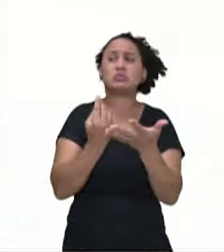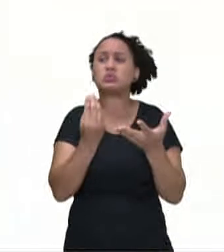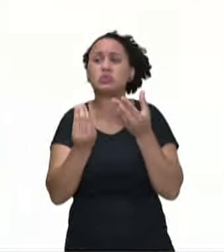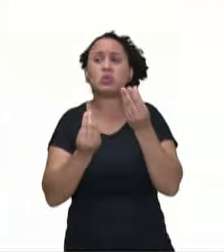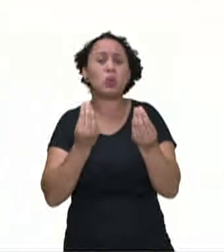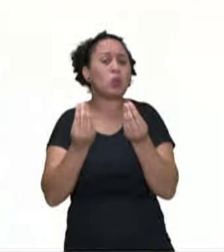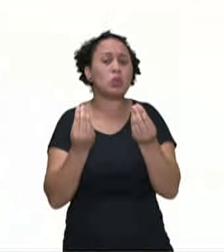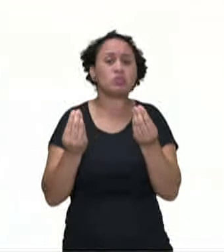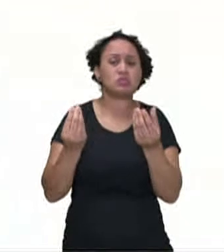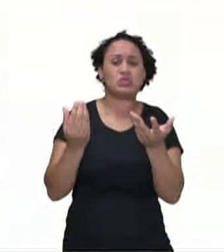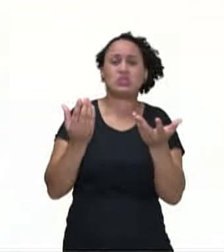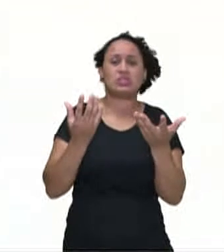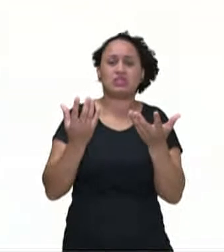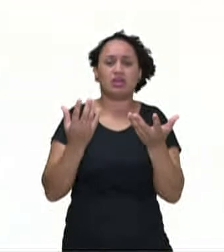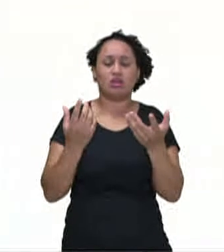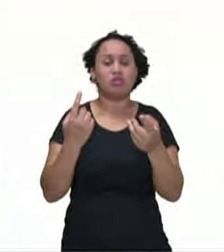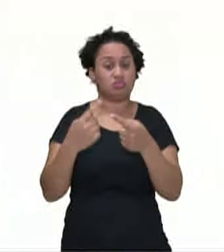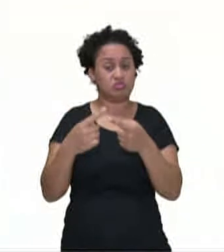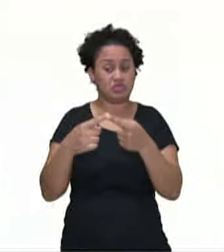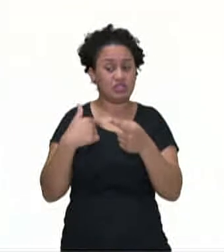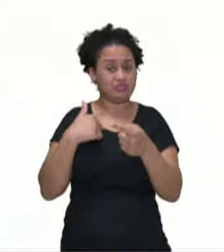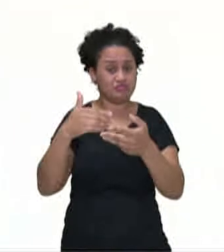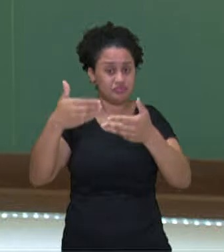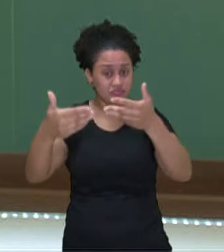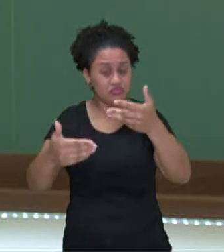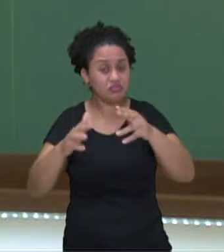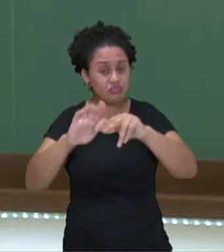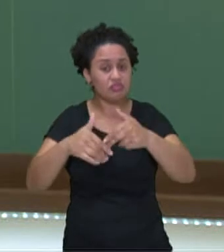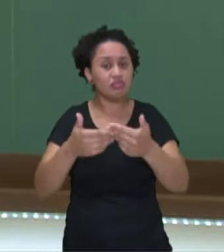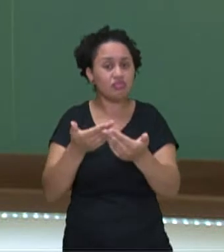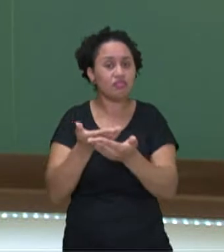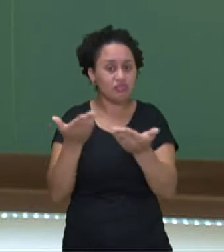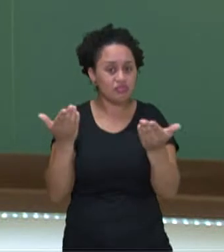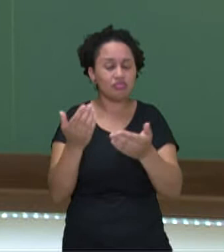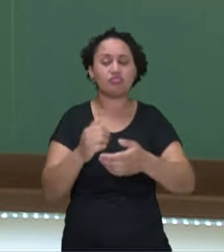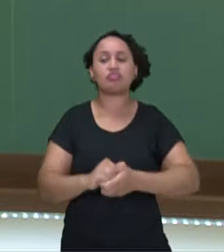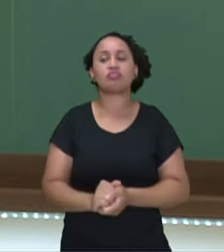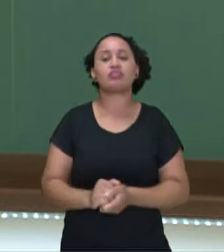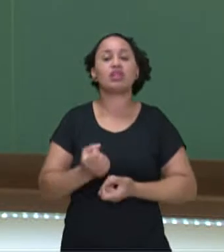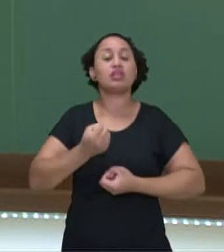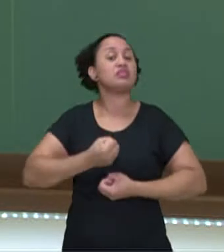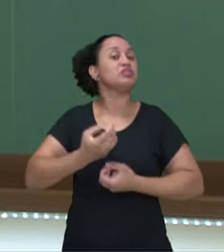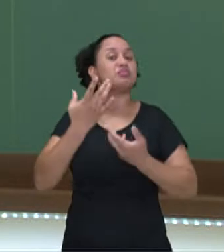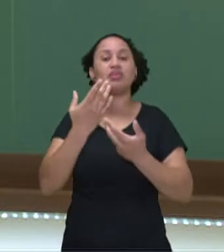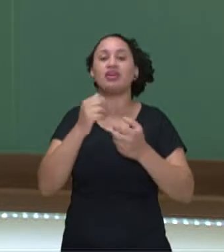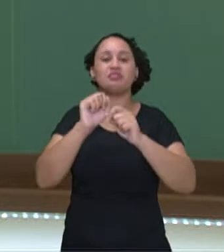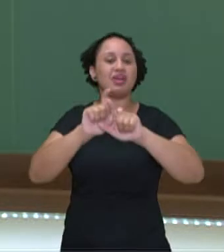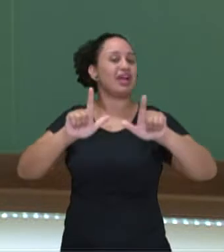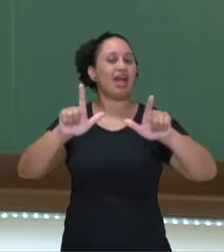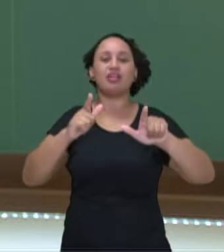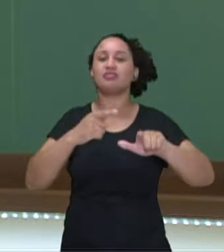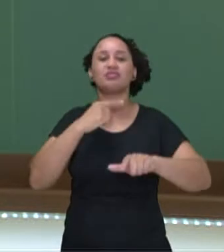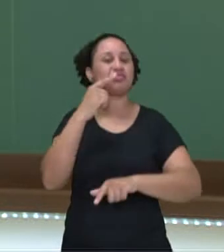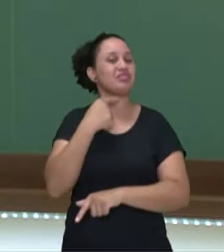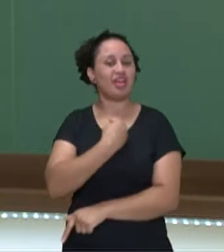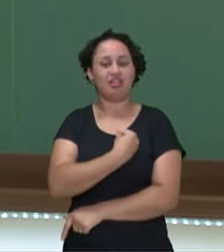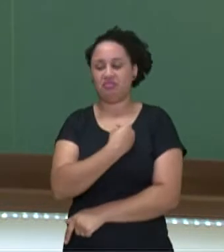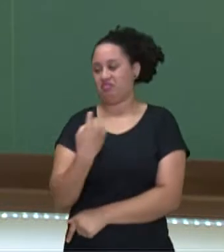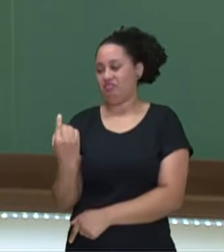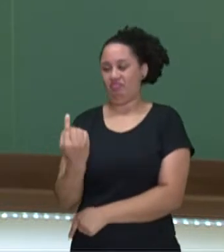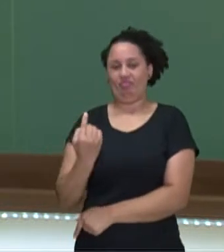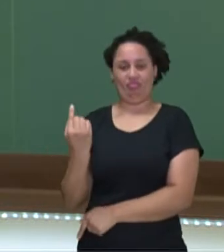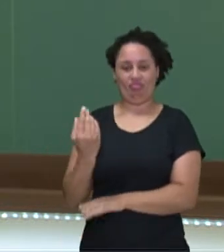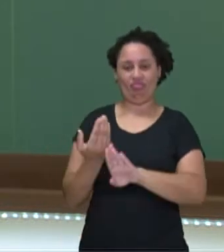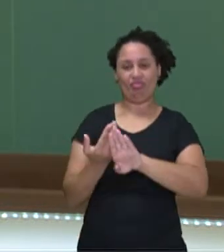dobram, eles dobram por ti. Nesse poema fica muito claro, ninguém vive isoladamente, nós somos